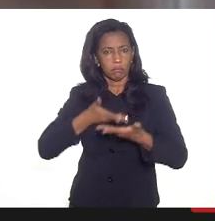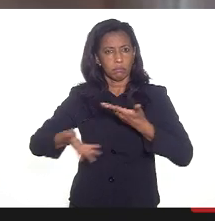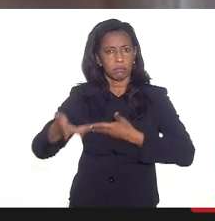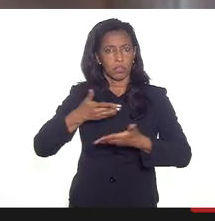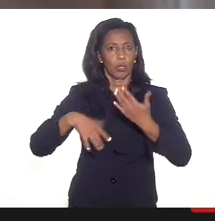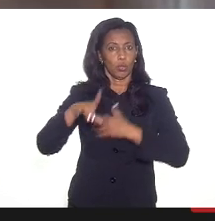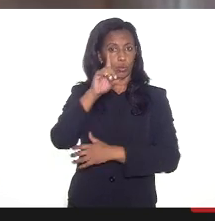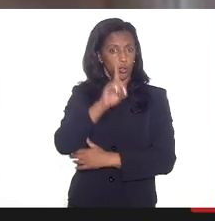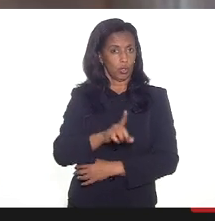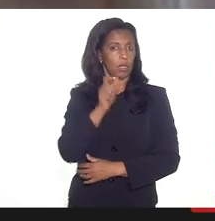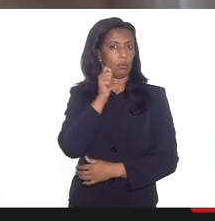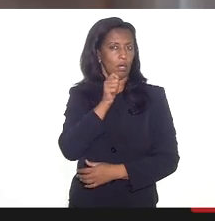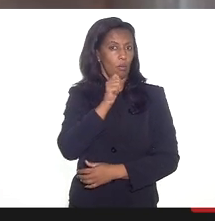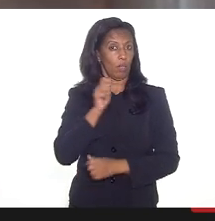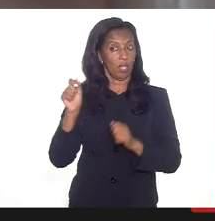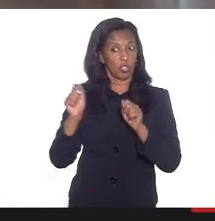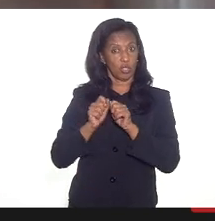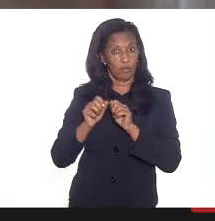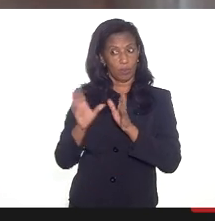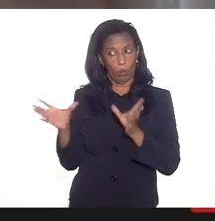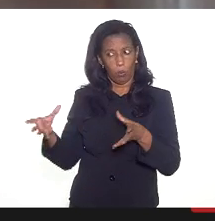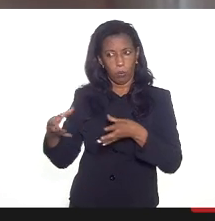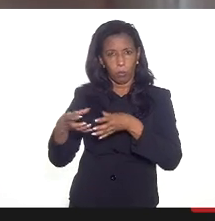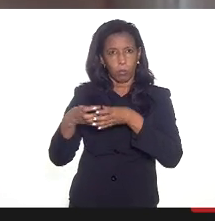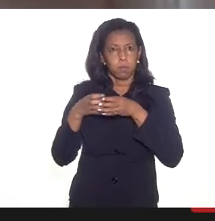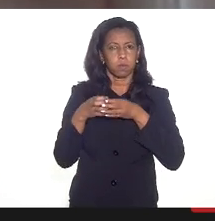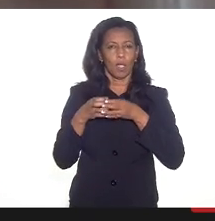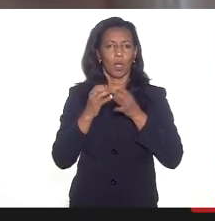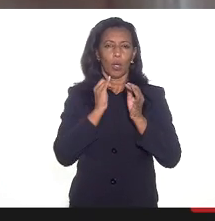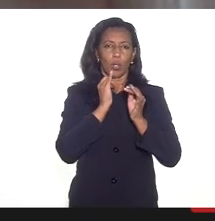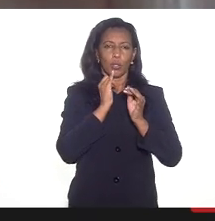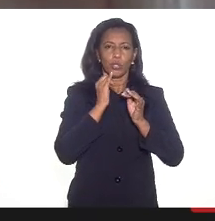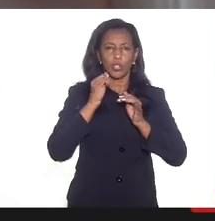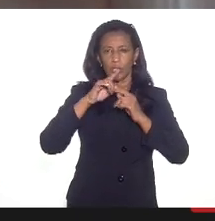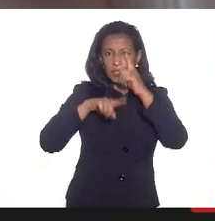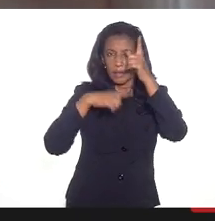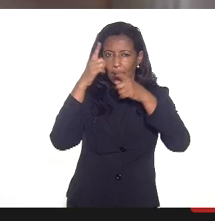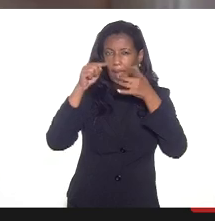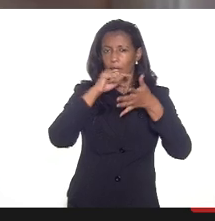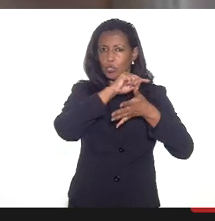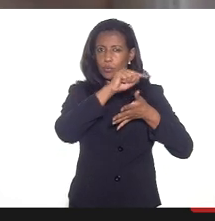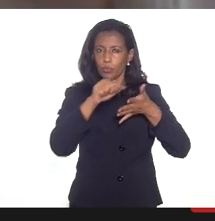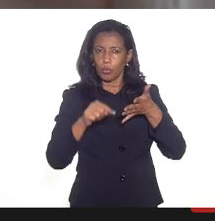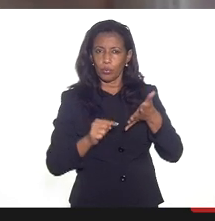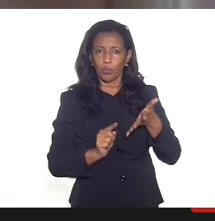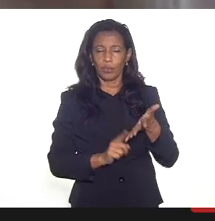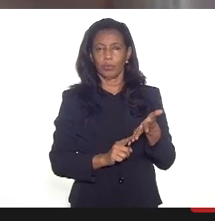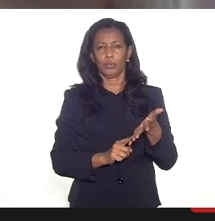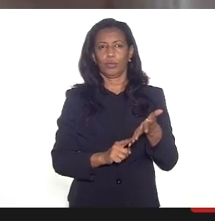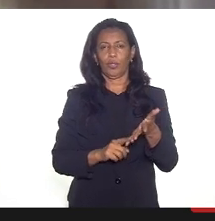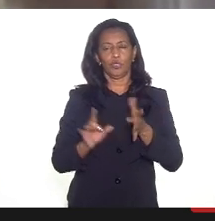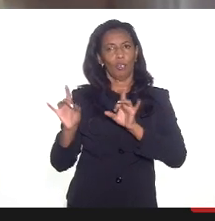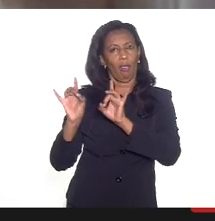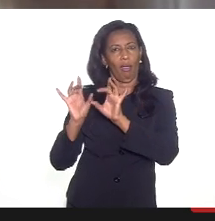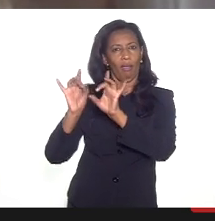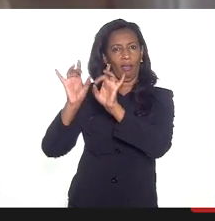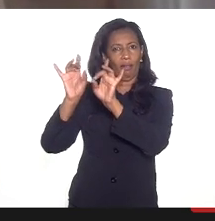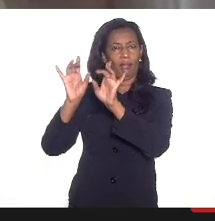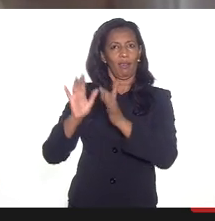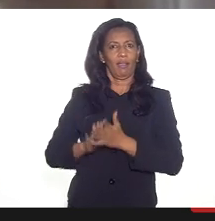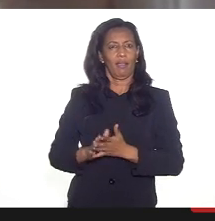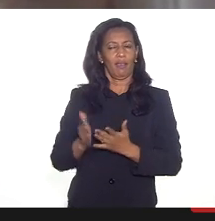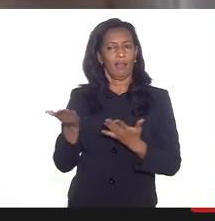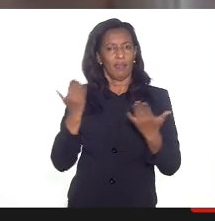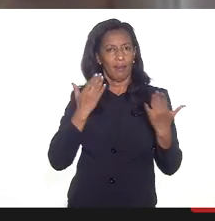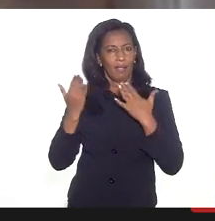das mulheres, e a gente fez um apanhado de sugestões, ideias, pontuações em relação à questão especial em